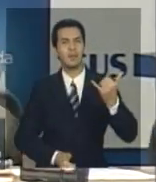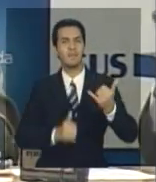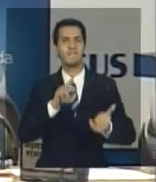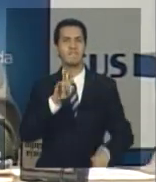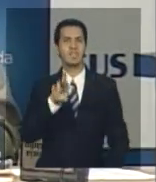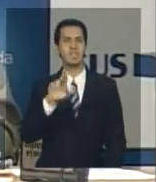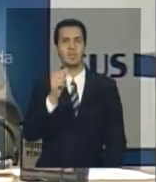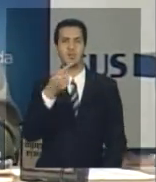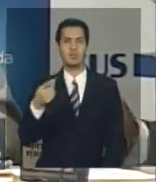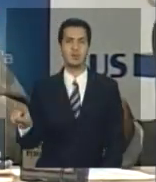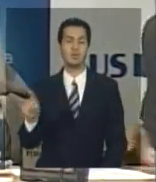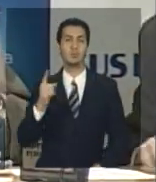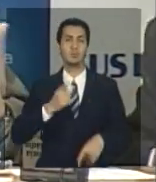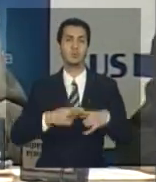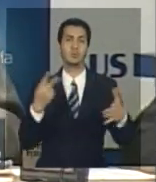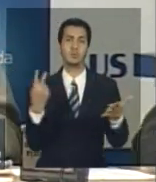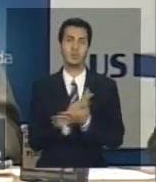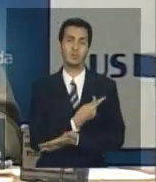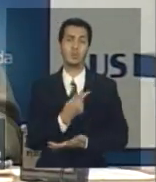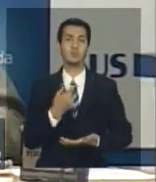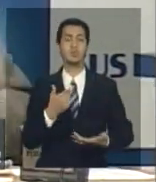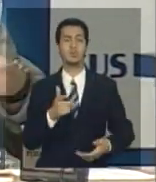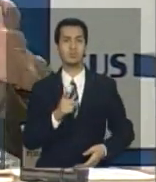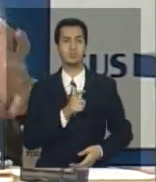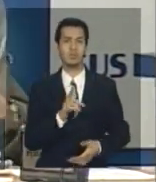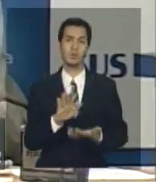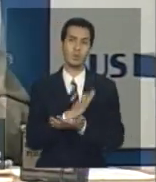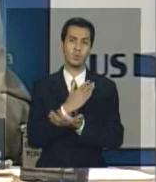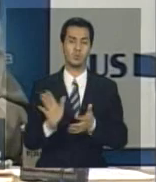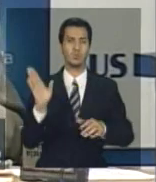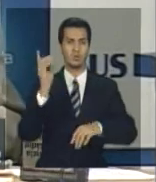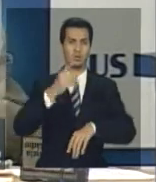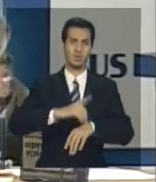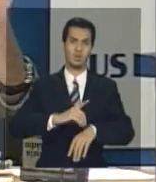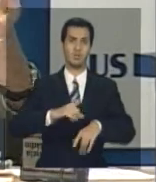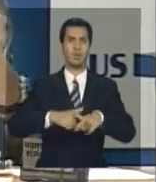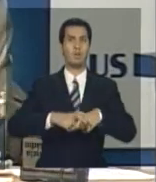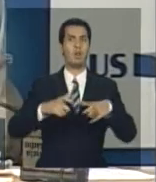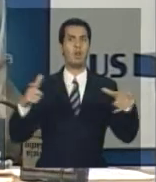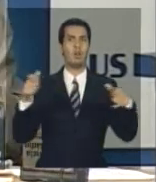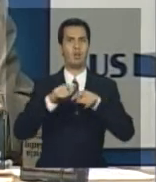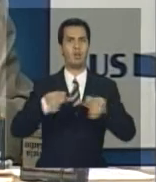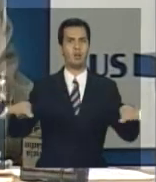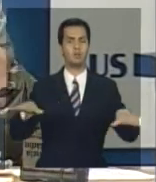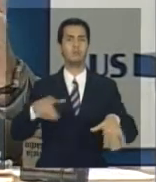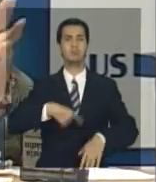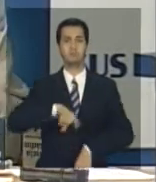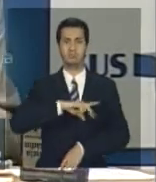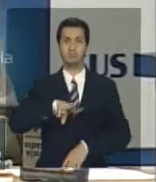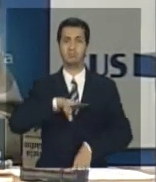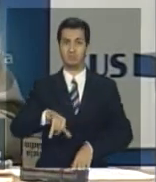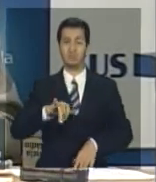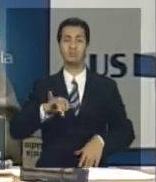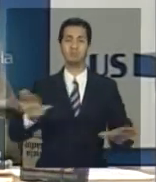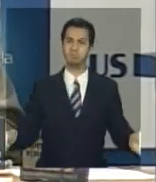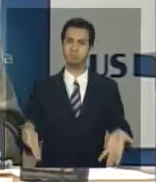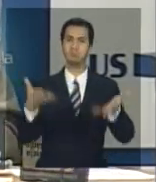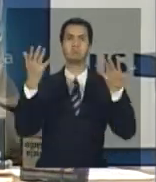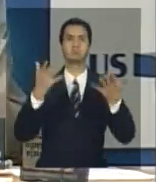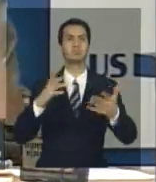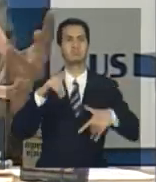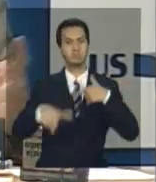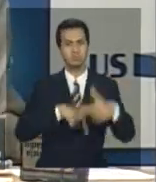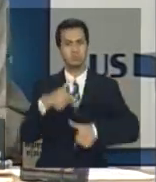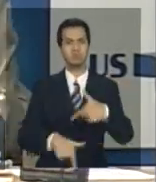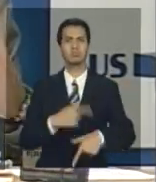casos podem estar começando a crescer. Então, é uma reunião de mobilização, de revisão das ações, para que a gente possa ter aí